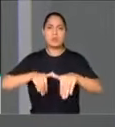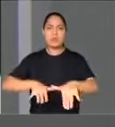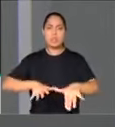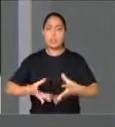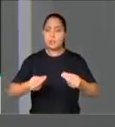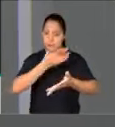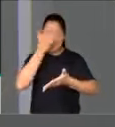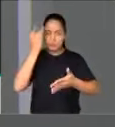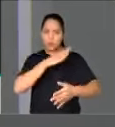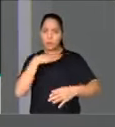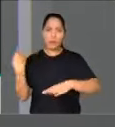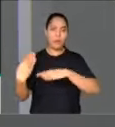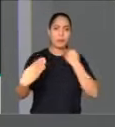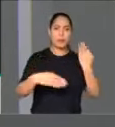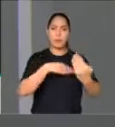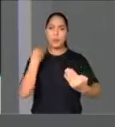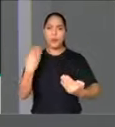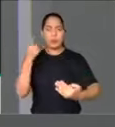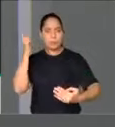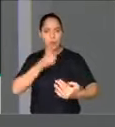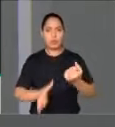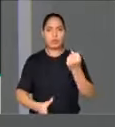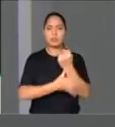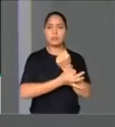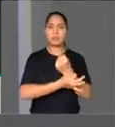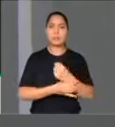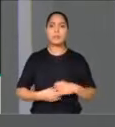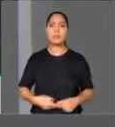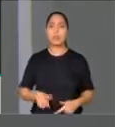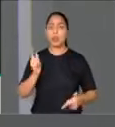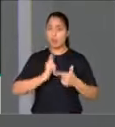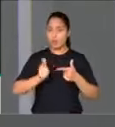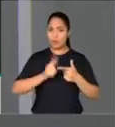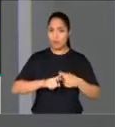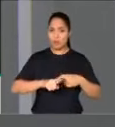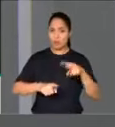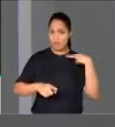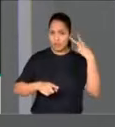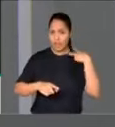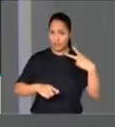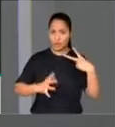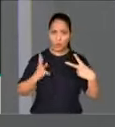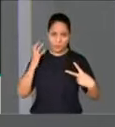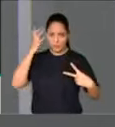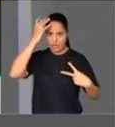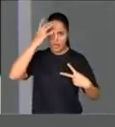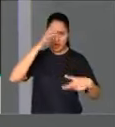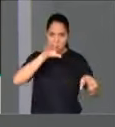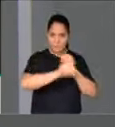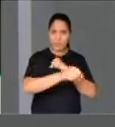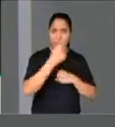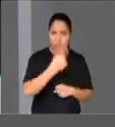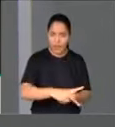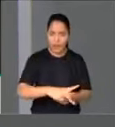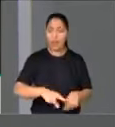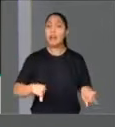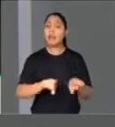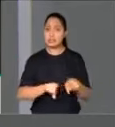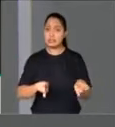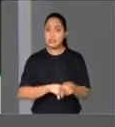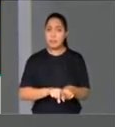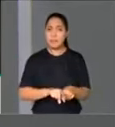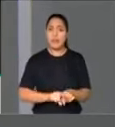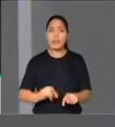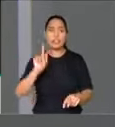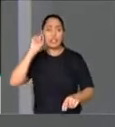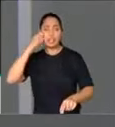adquiridos. O sistema que executou a minha mulher, a vereadora Marielle Franco, É o sistema que fomenta o extermínio da juventude negra